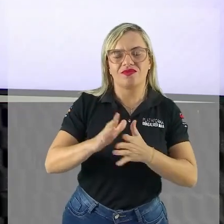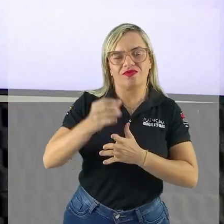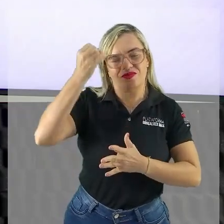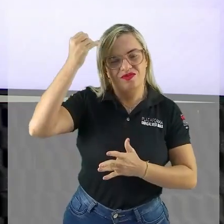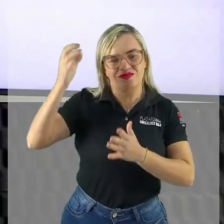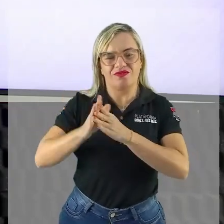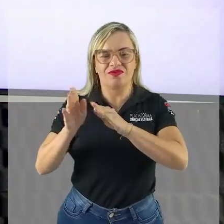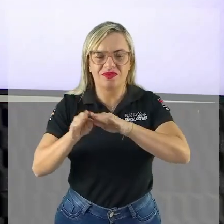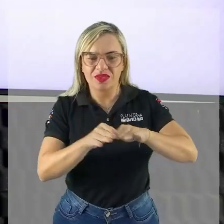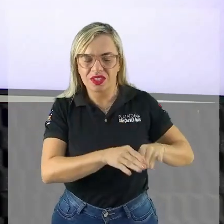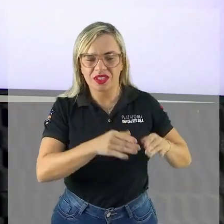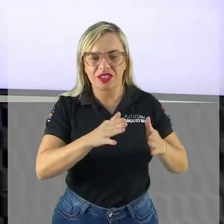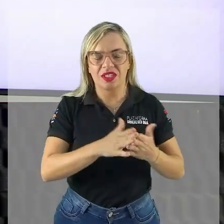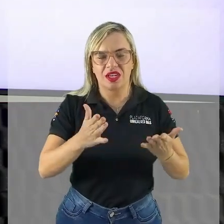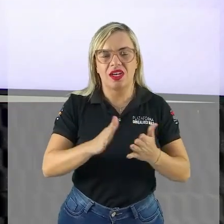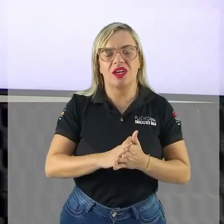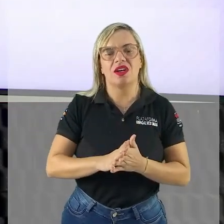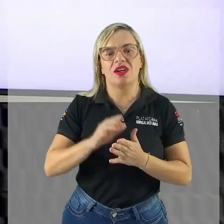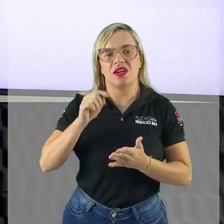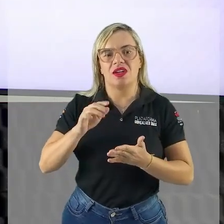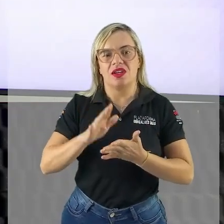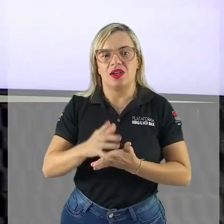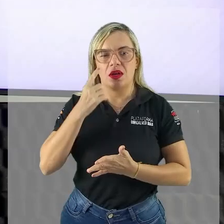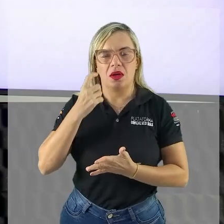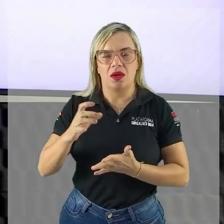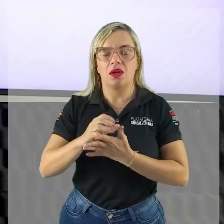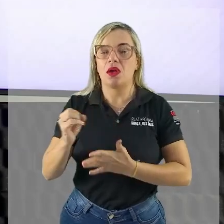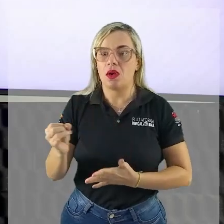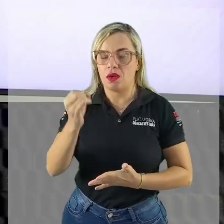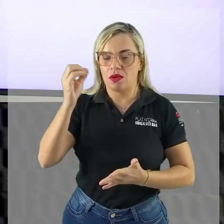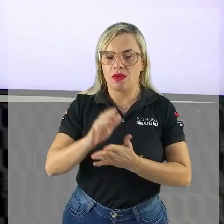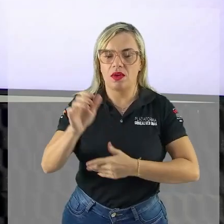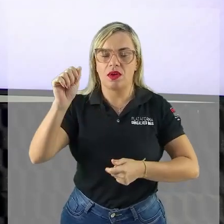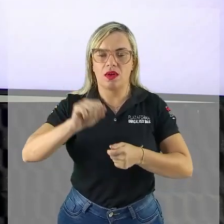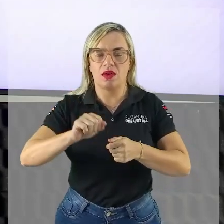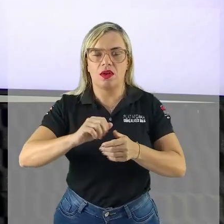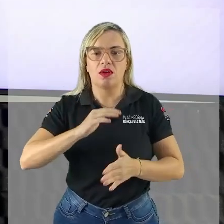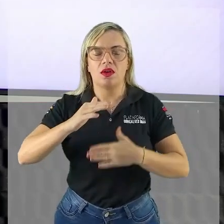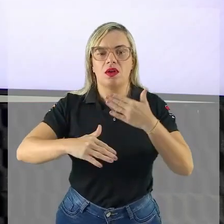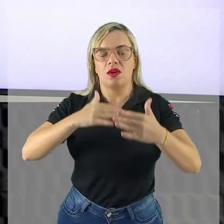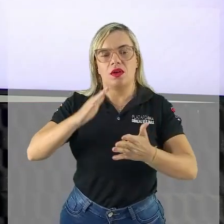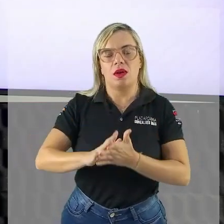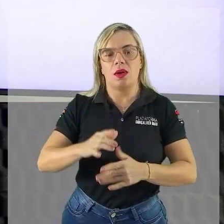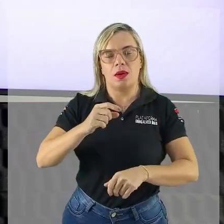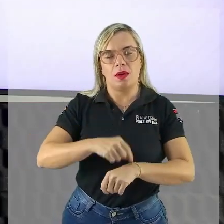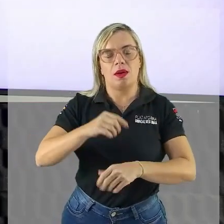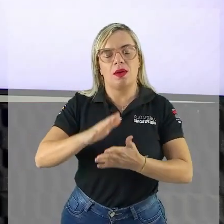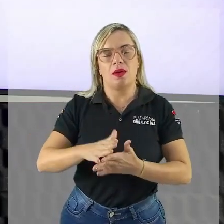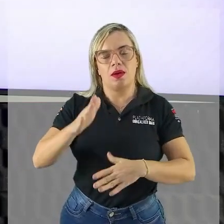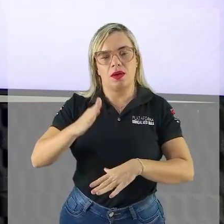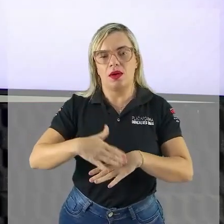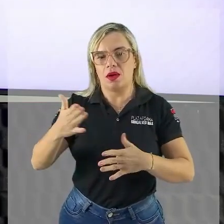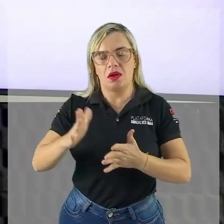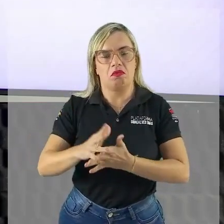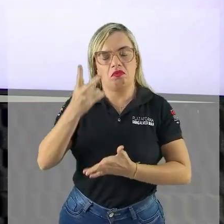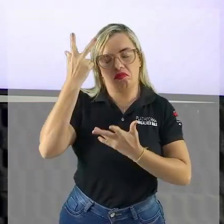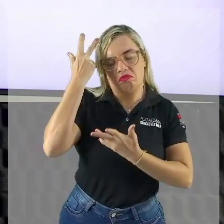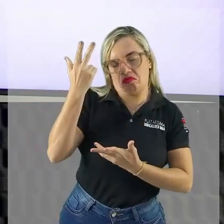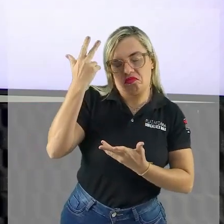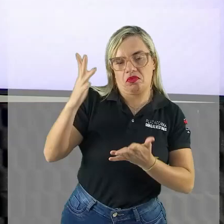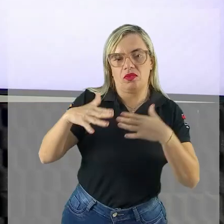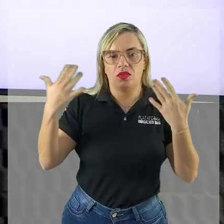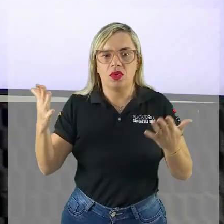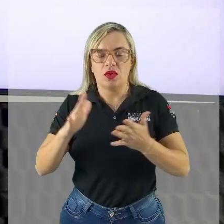superficializadas. Então, é muito interessante isso aqui, tá? No processo todo, você vai levar mais tempo? Vai levar mais tempo, natural, porque você vai